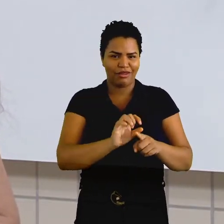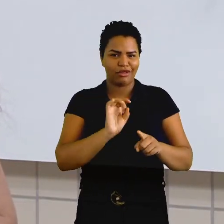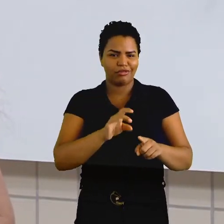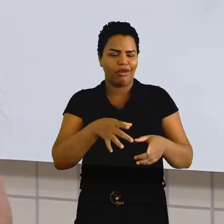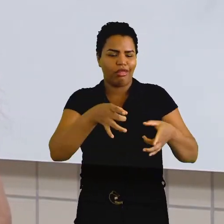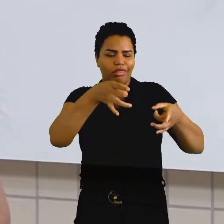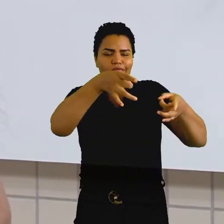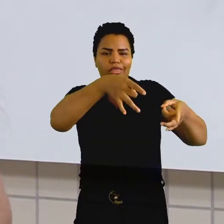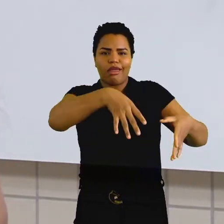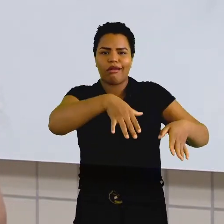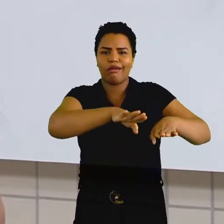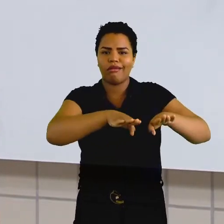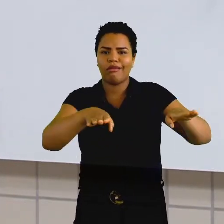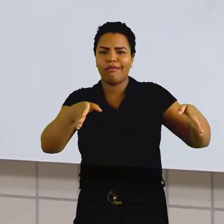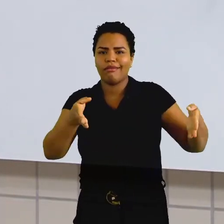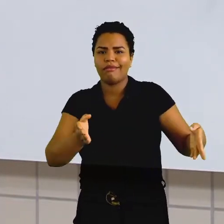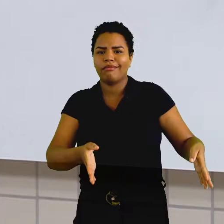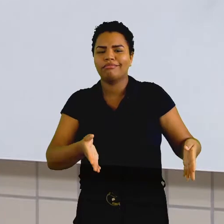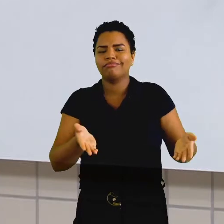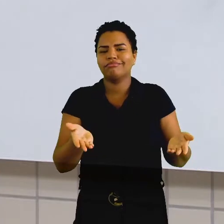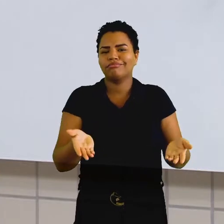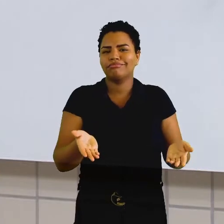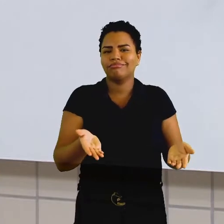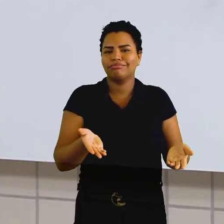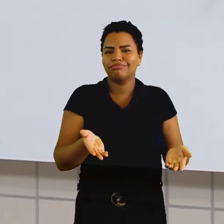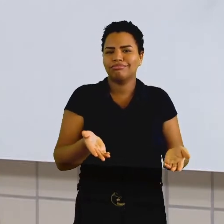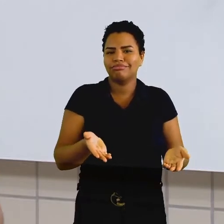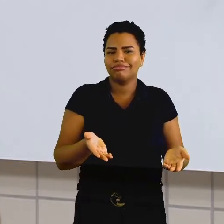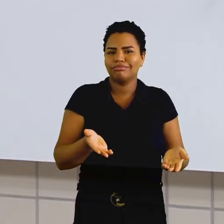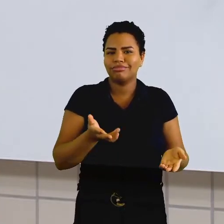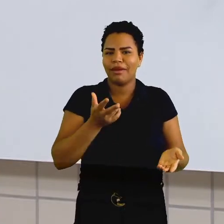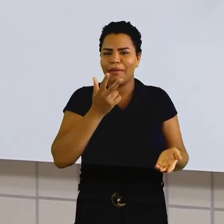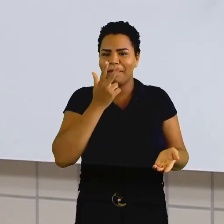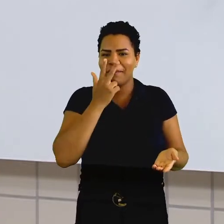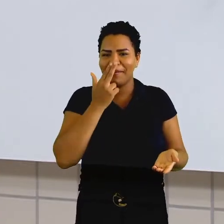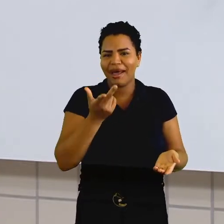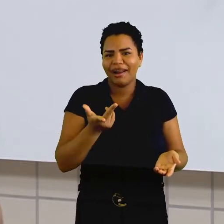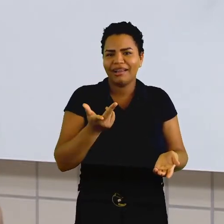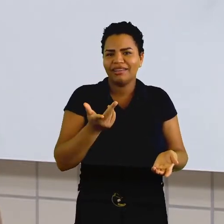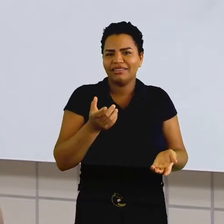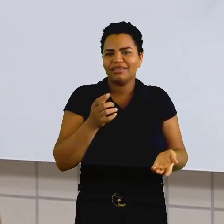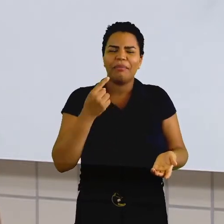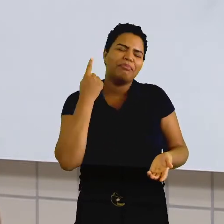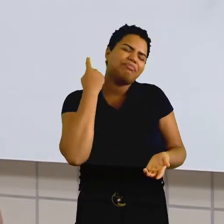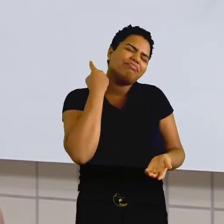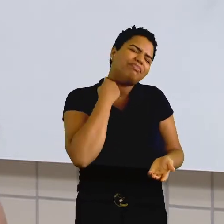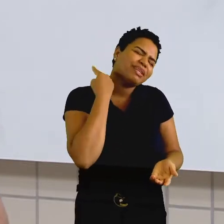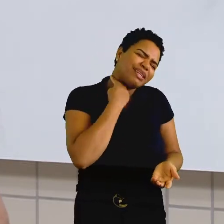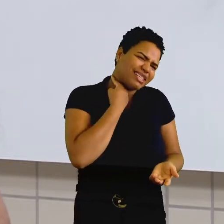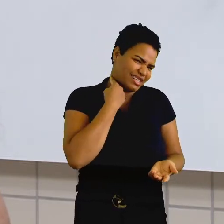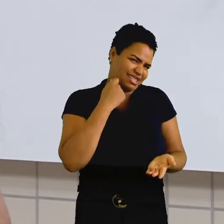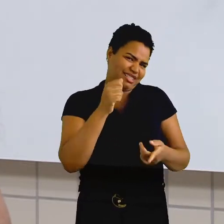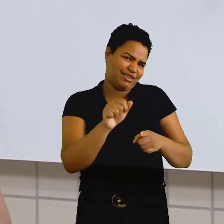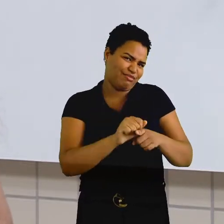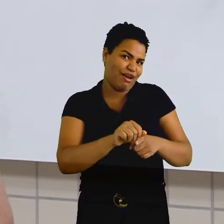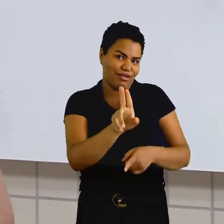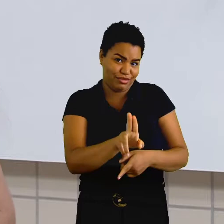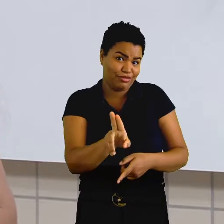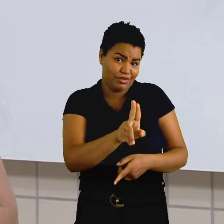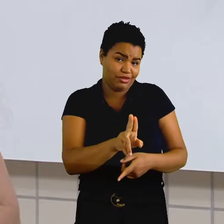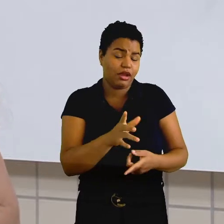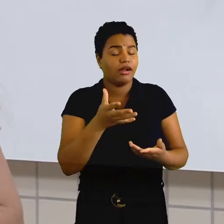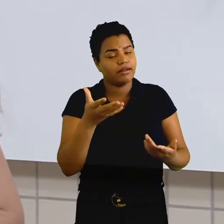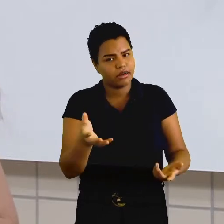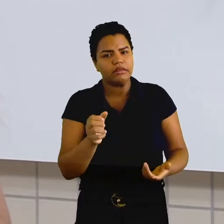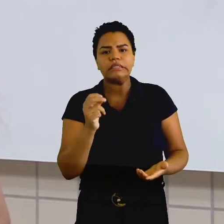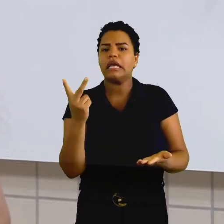mesa, né? É a famosa preguicinha de usar a borracha. Então, pega essa borracha, errou uma palavra, vai